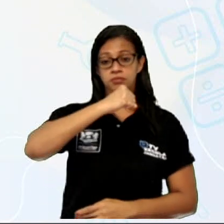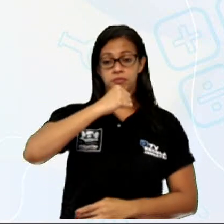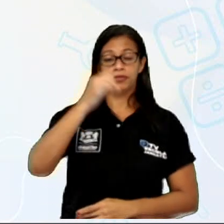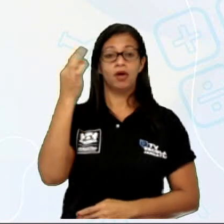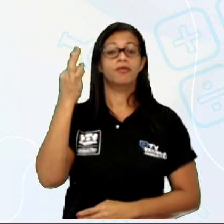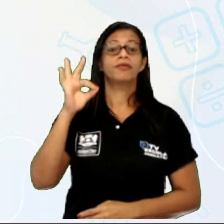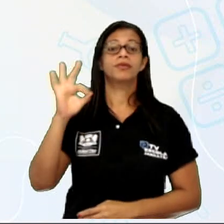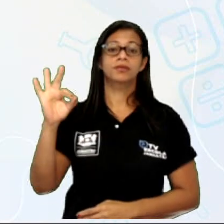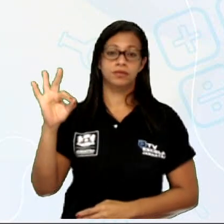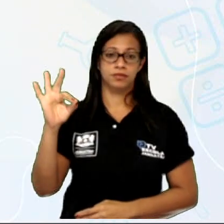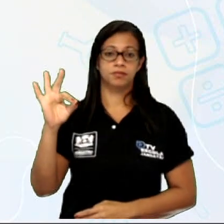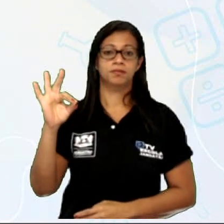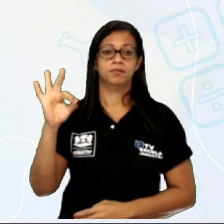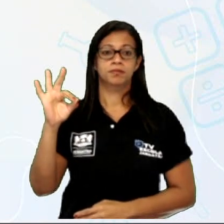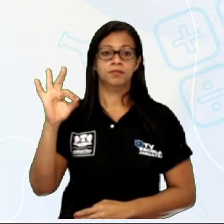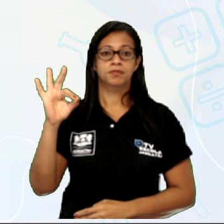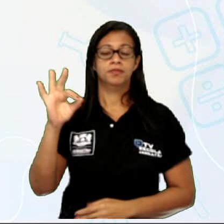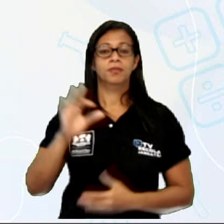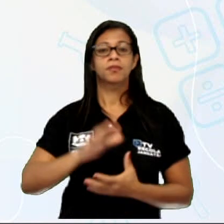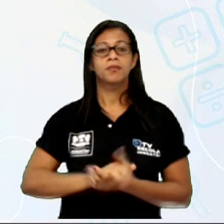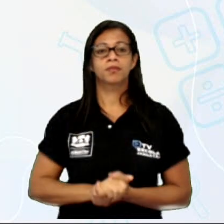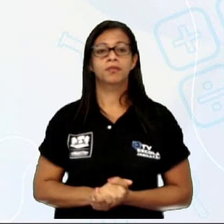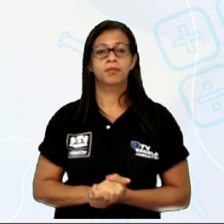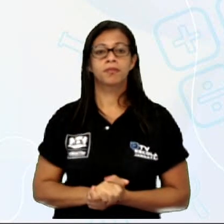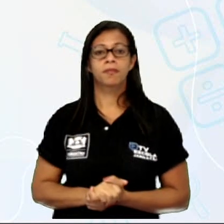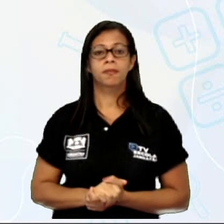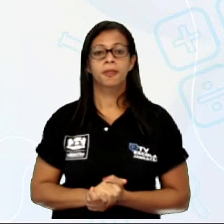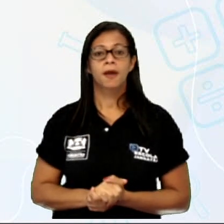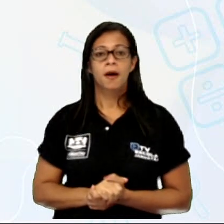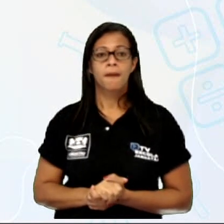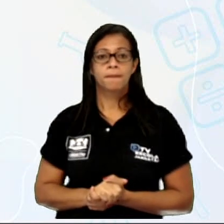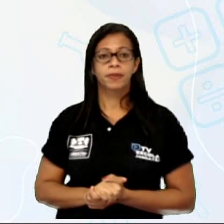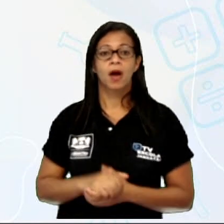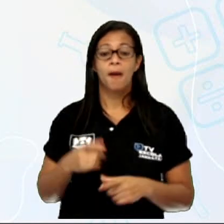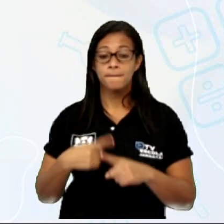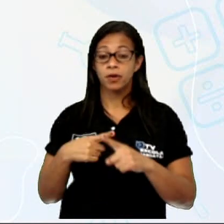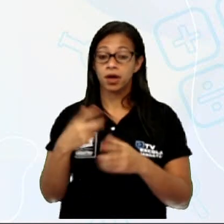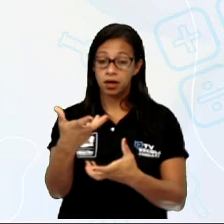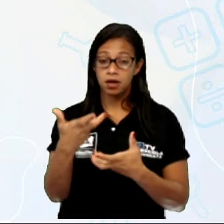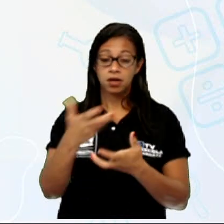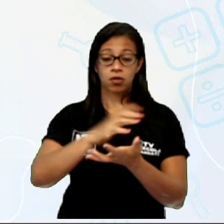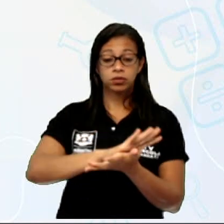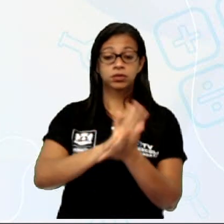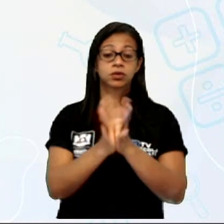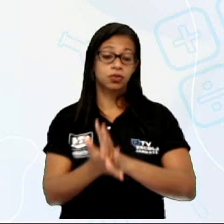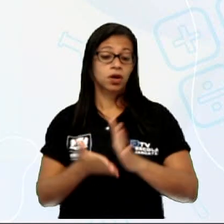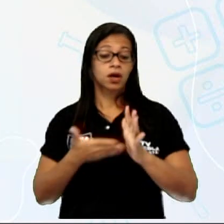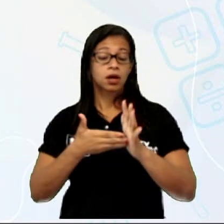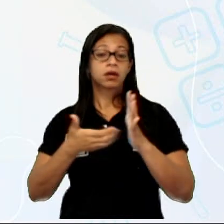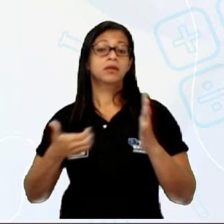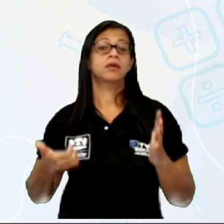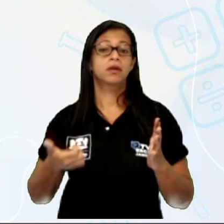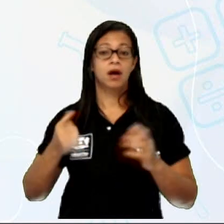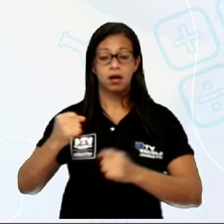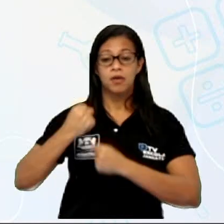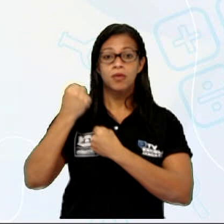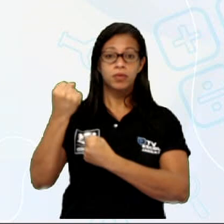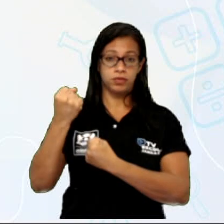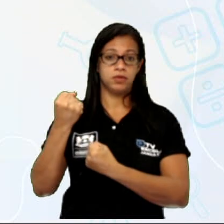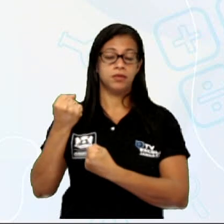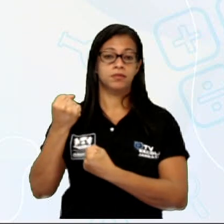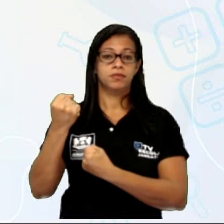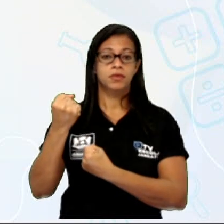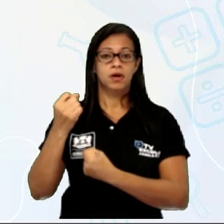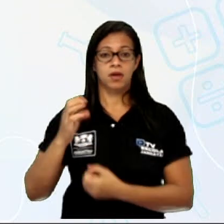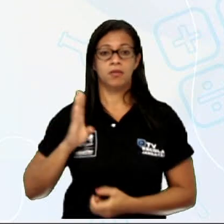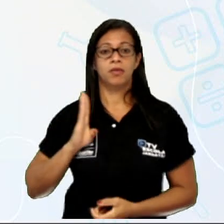das chamadas coligações monarquistas, que queriam acabar com a Revolução, tirar o poder da burguesia e devolver